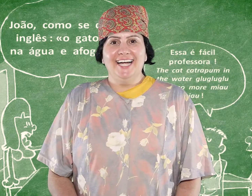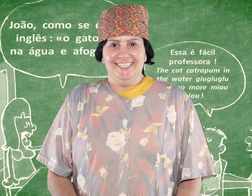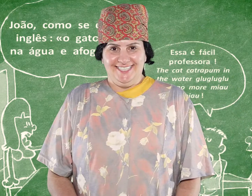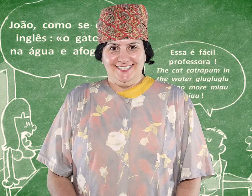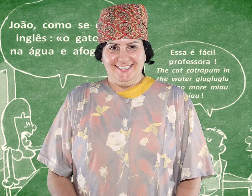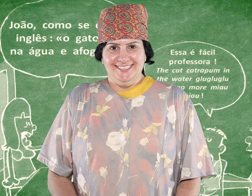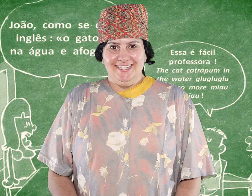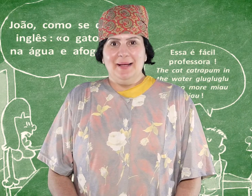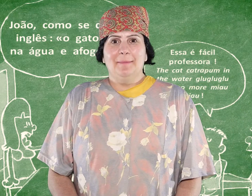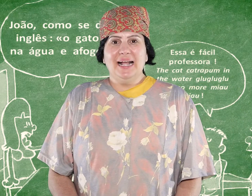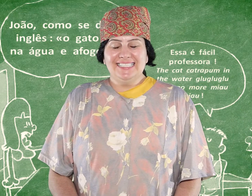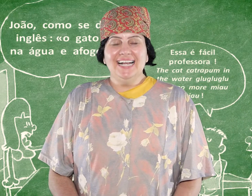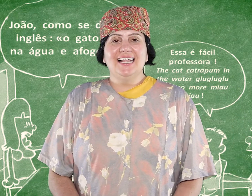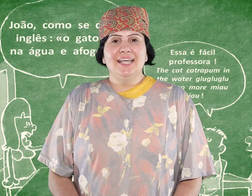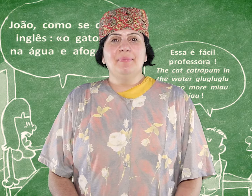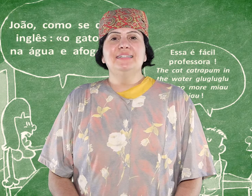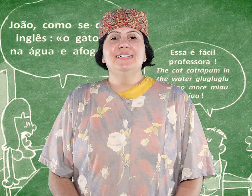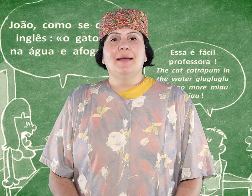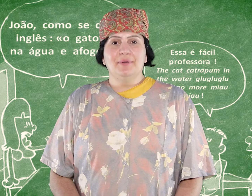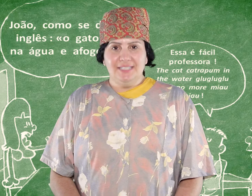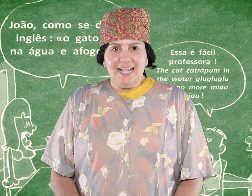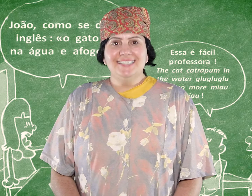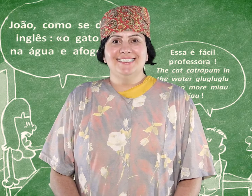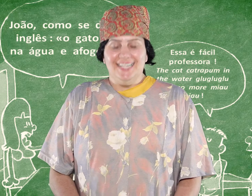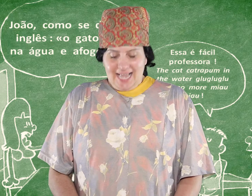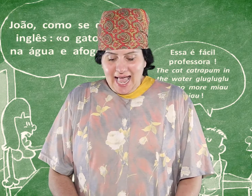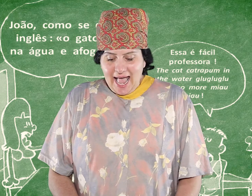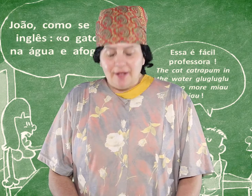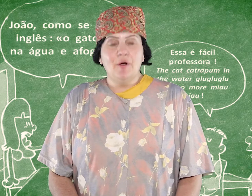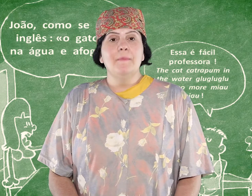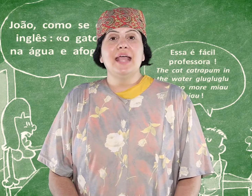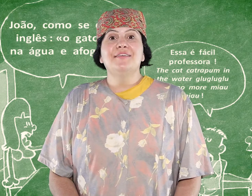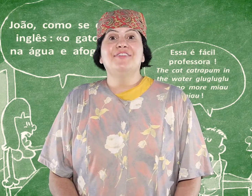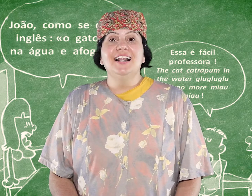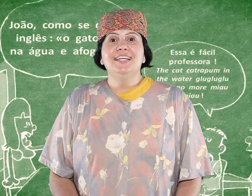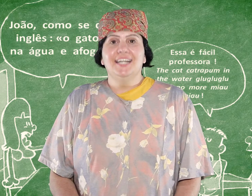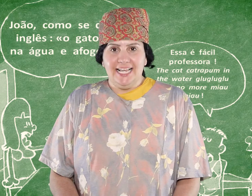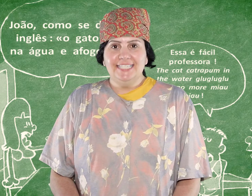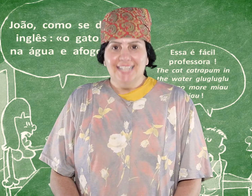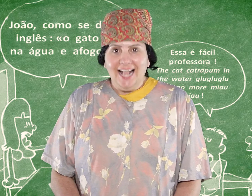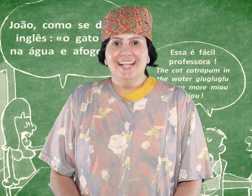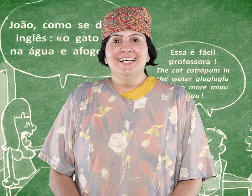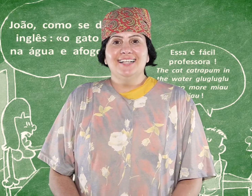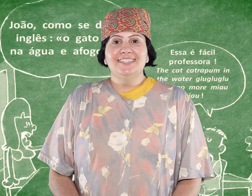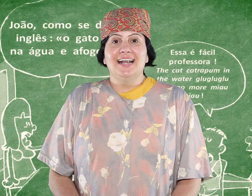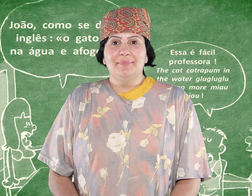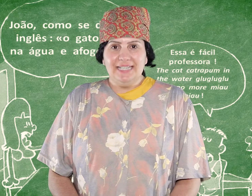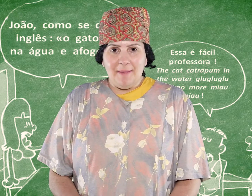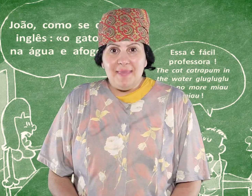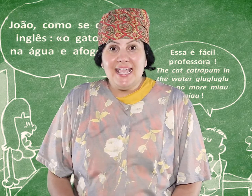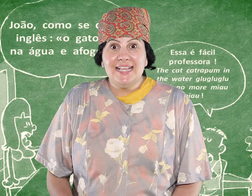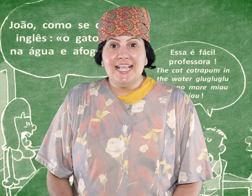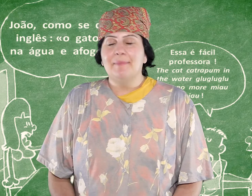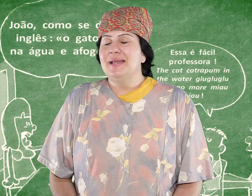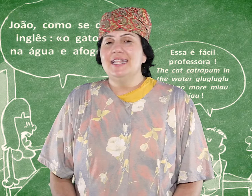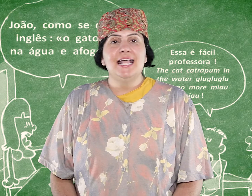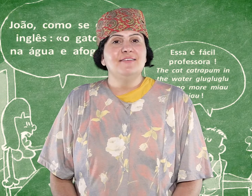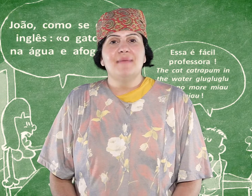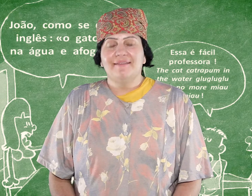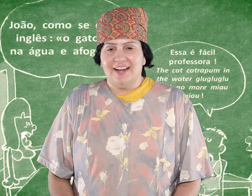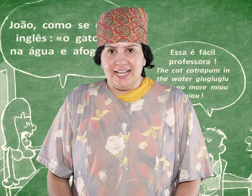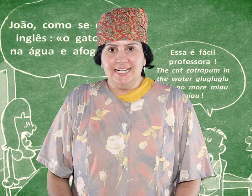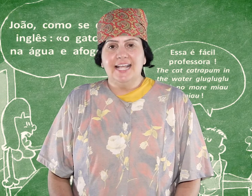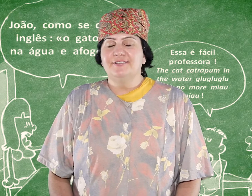Boa tarde! Passando aqui para ensinar para vocês como é que fala inglês, né? Nós estamos na pandemia, tem que